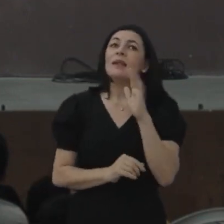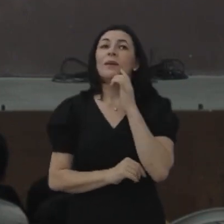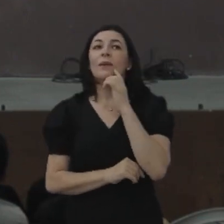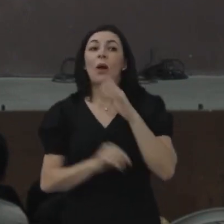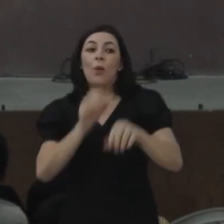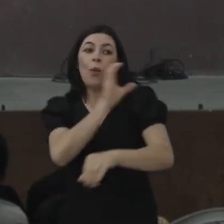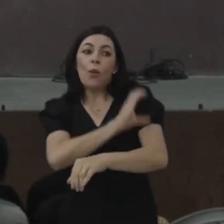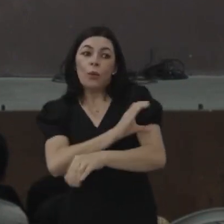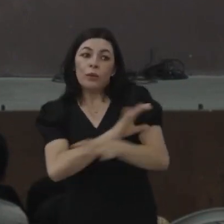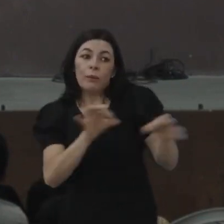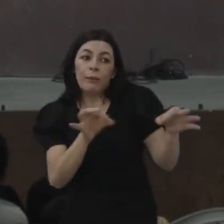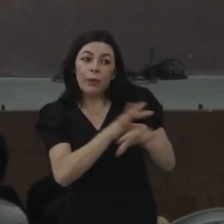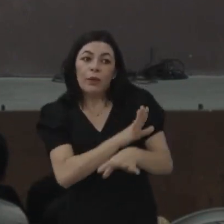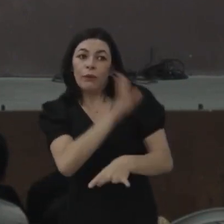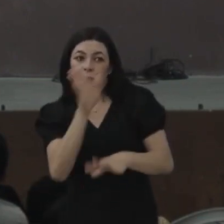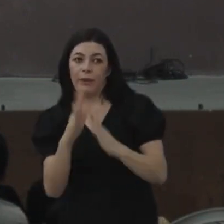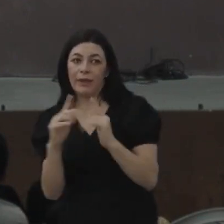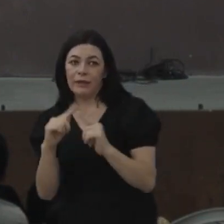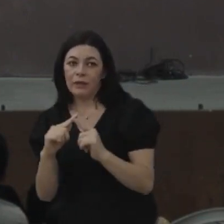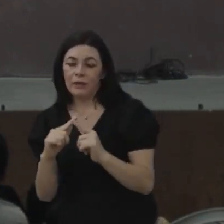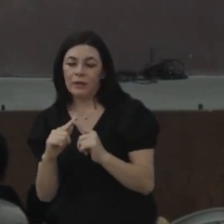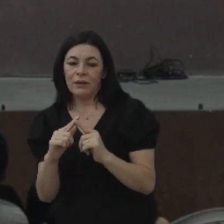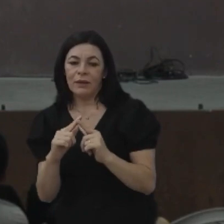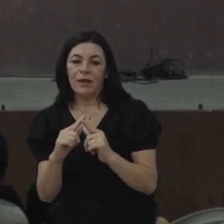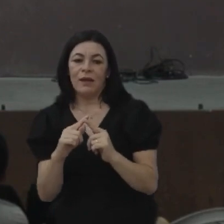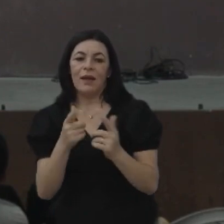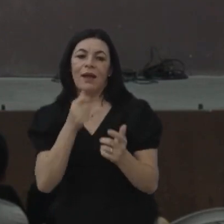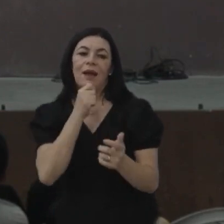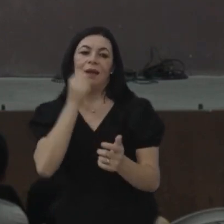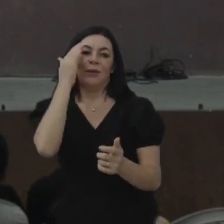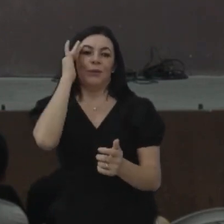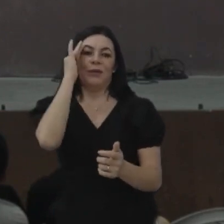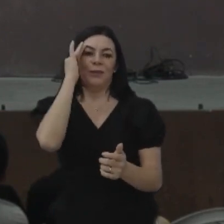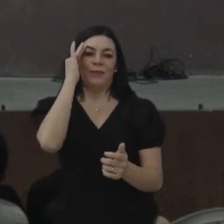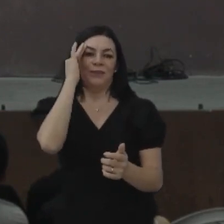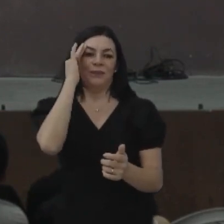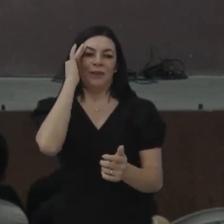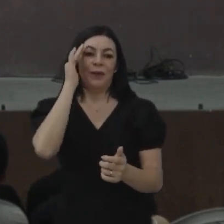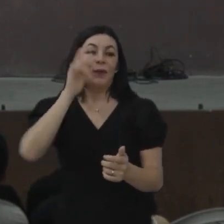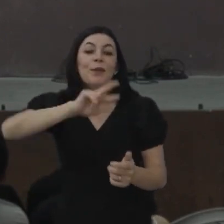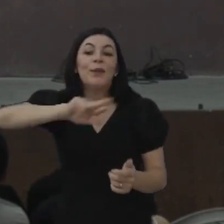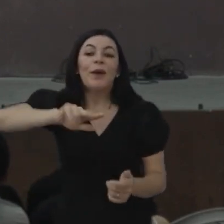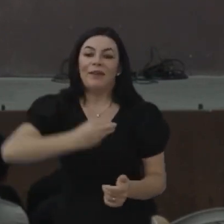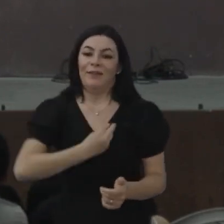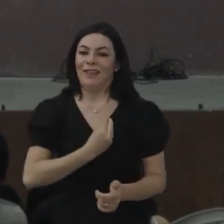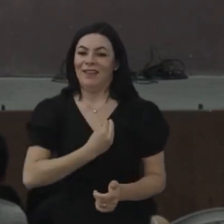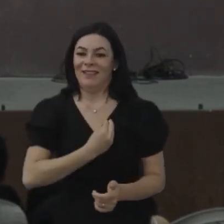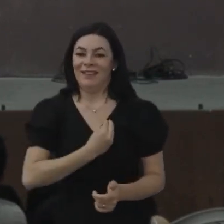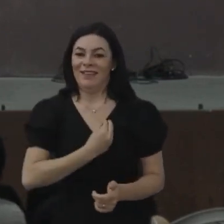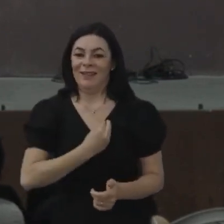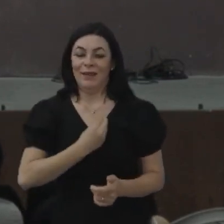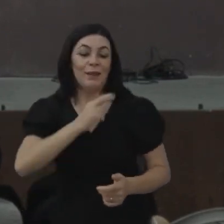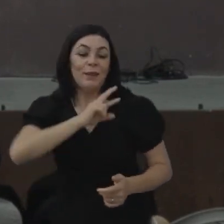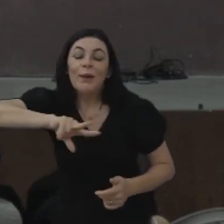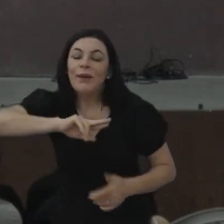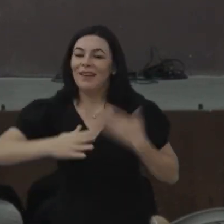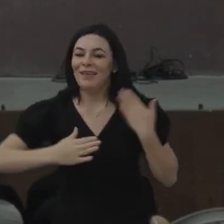o curso que vai ser... Meu irmão, você não entendeu. Isso não é vida. Isso não é